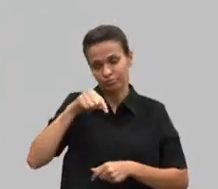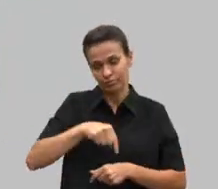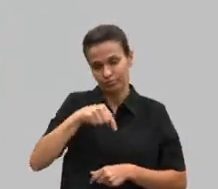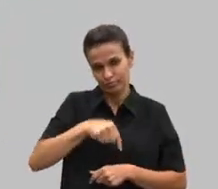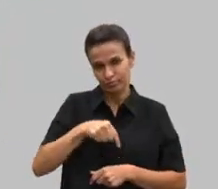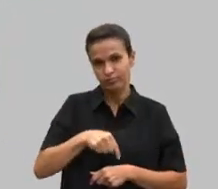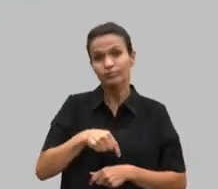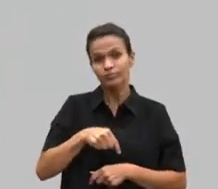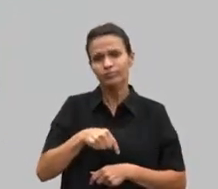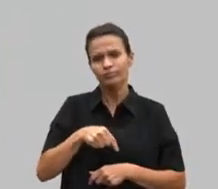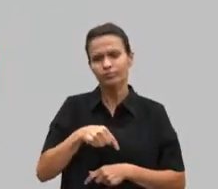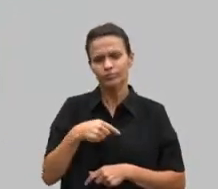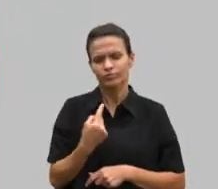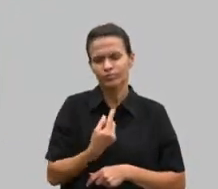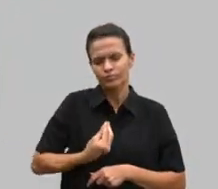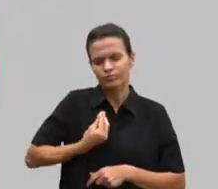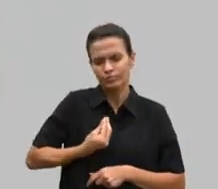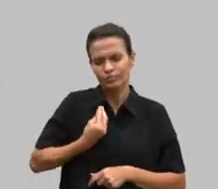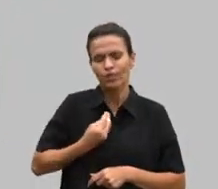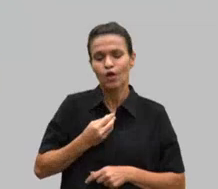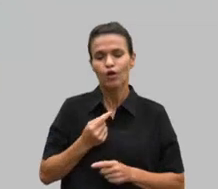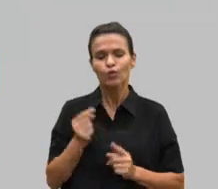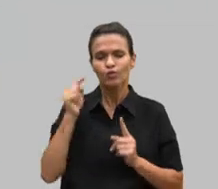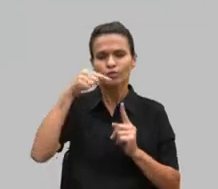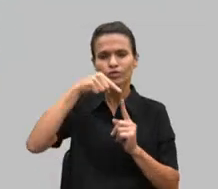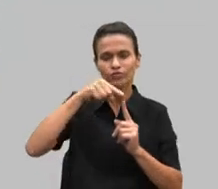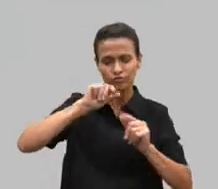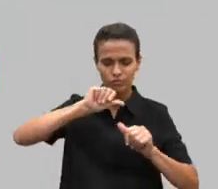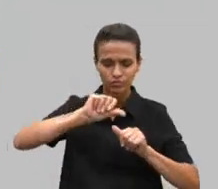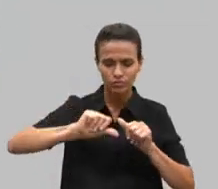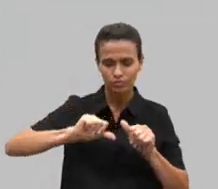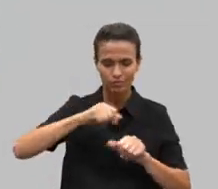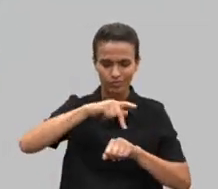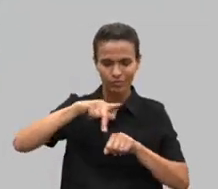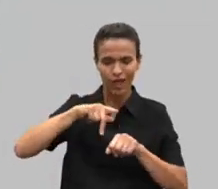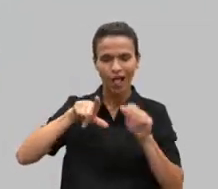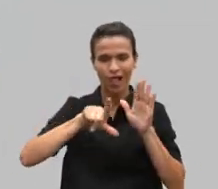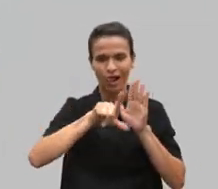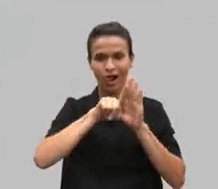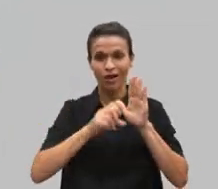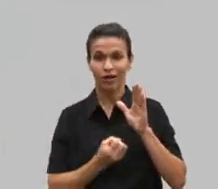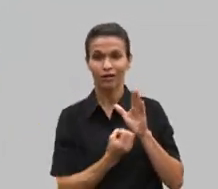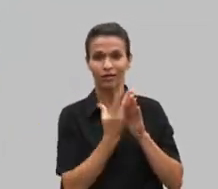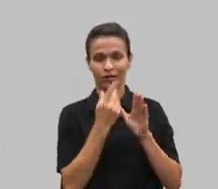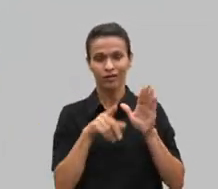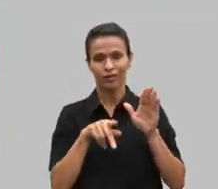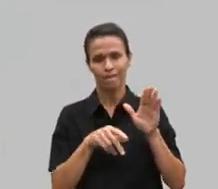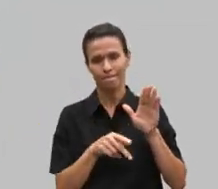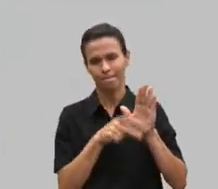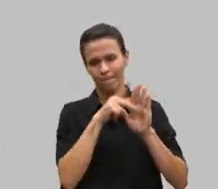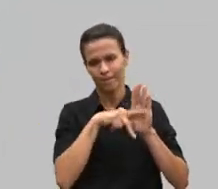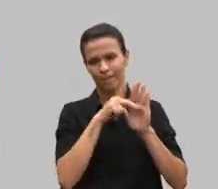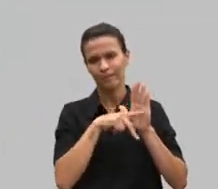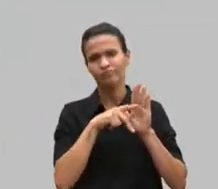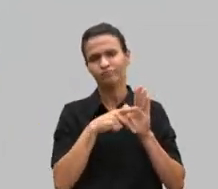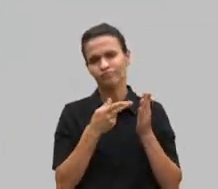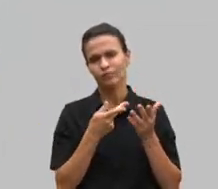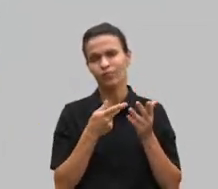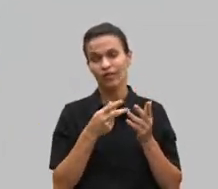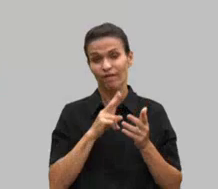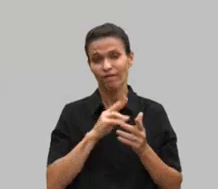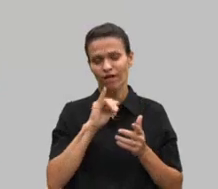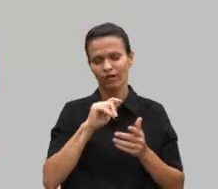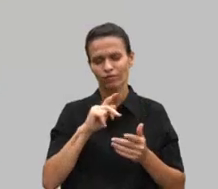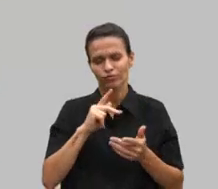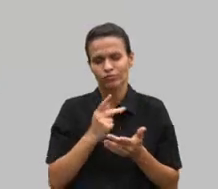é justamente com o motivo de transformar o nosso país as leis e criar o projeto e coisas que vão realmente mudar o futuro para